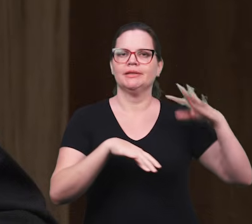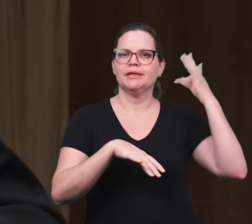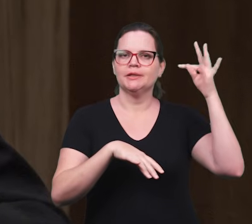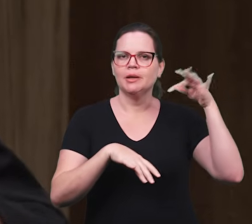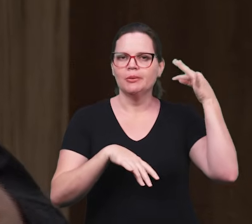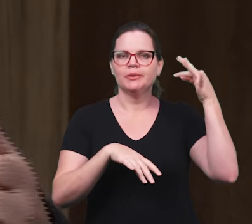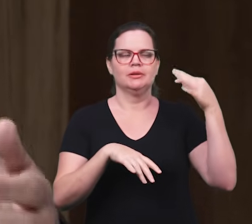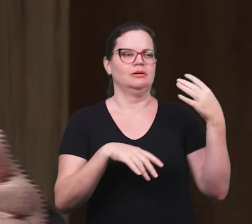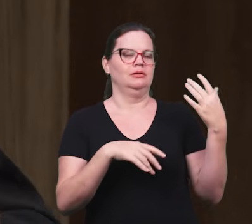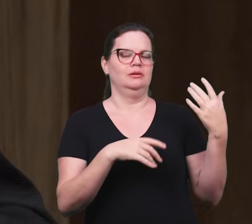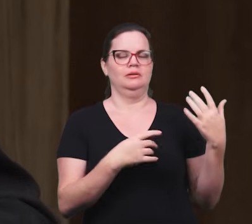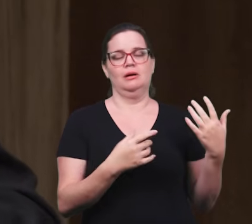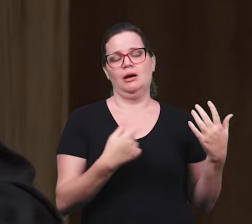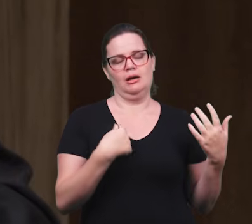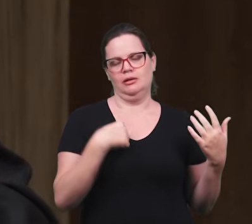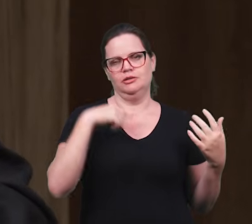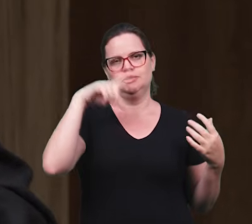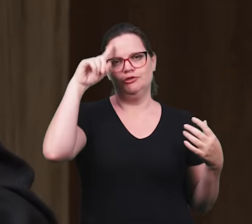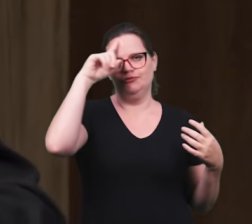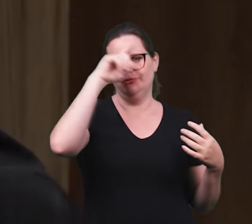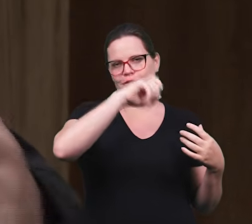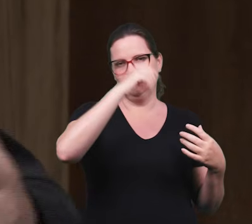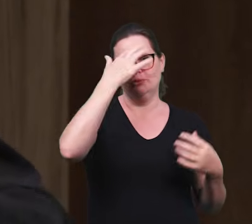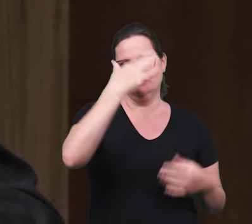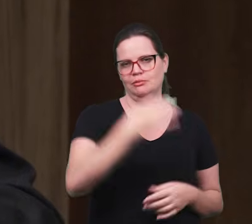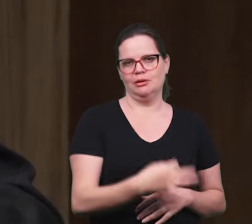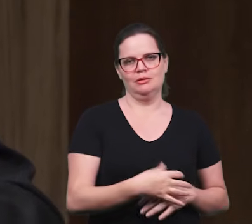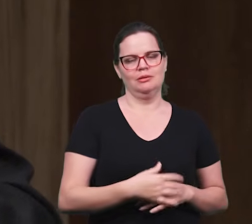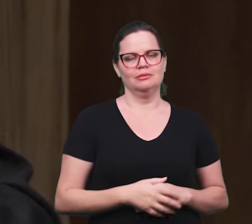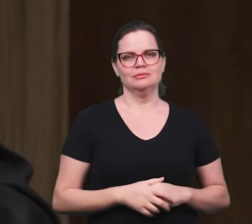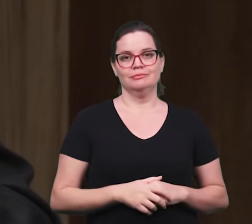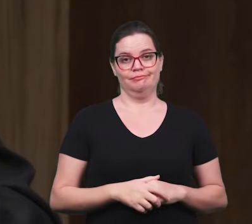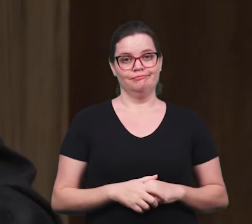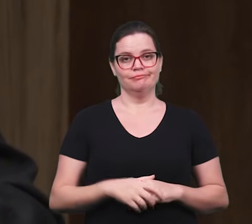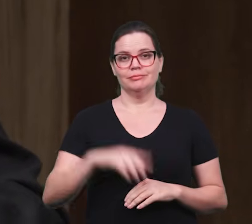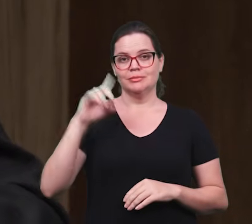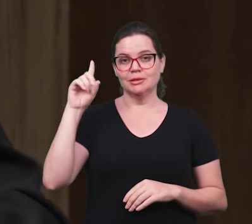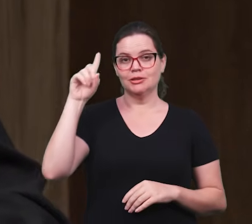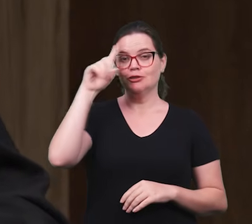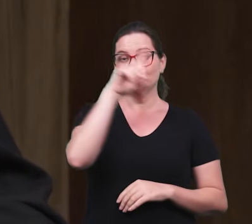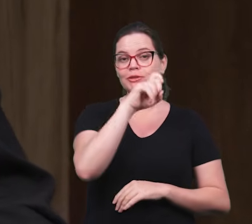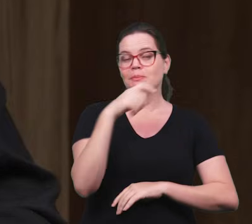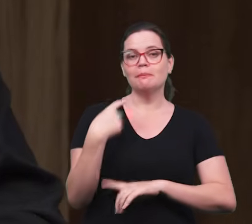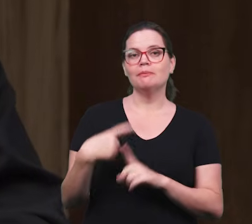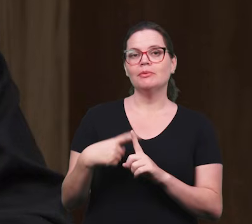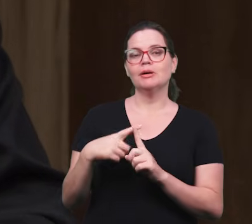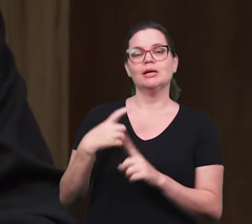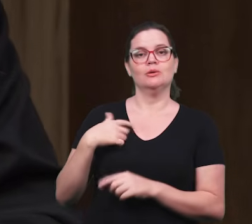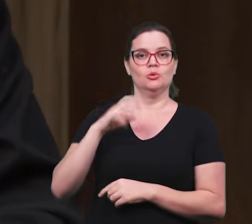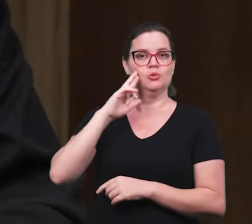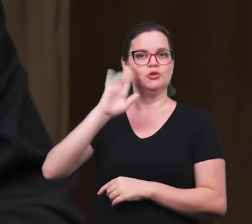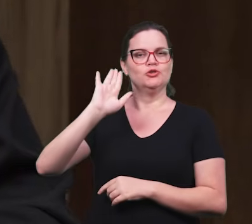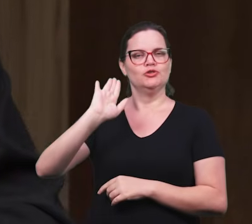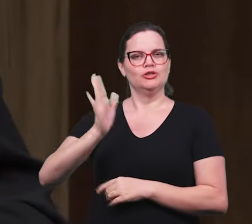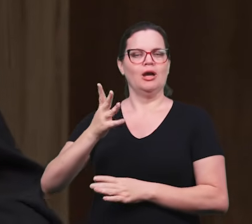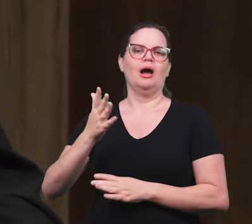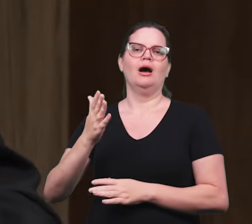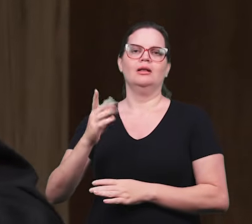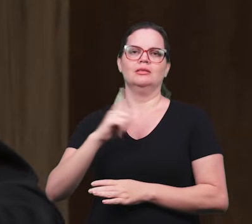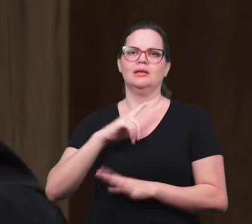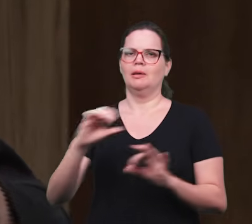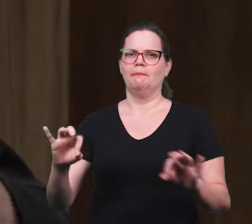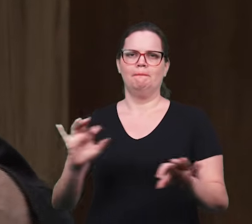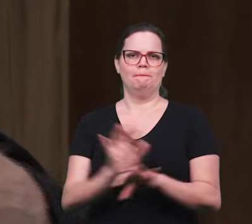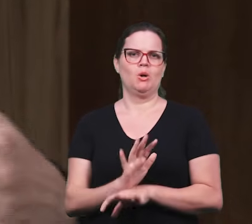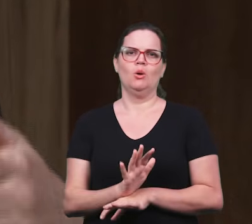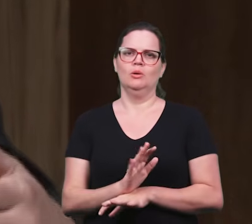teórico, e aí fica difícil compreender aquilo que o Senhor estabeleceu como fé, né? Gálatas 2:16, assim, ó, a fé